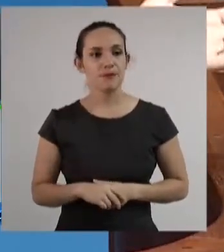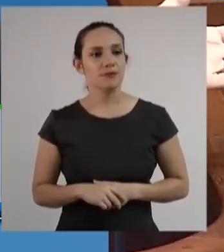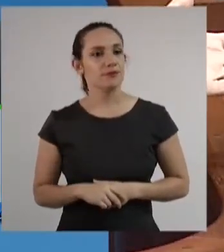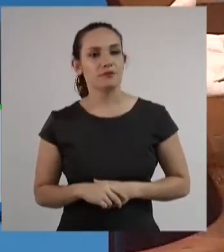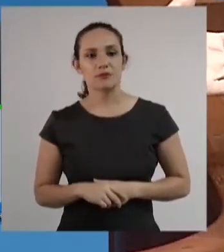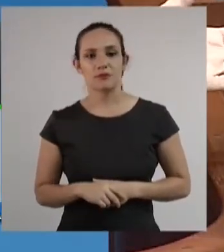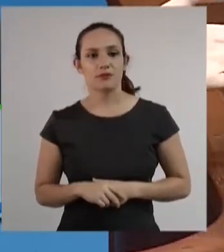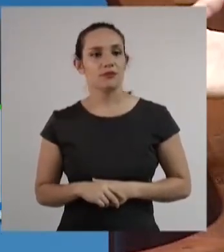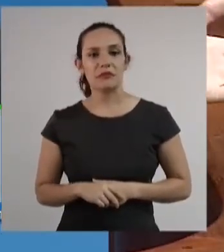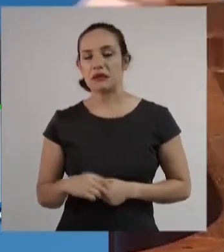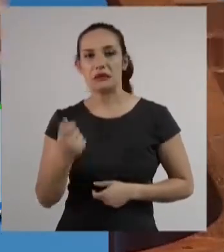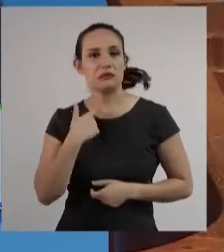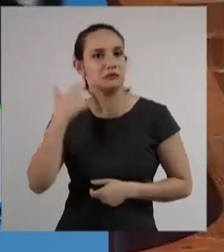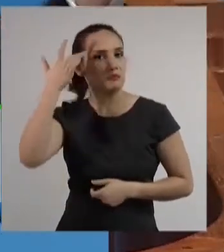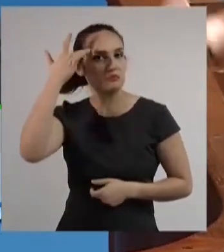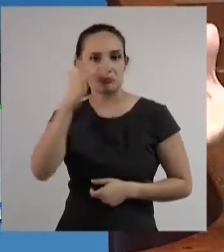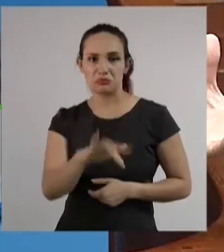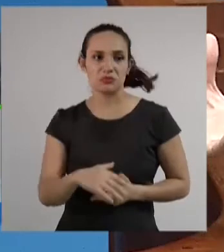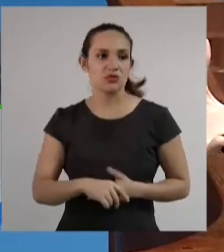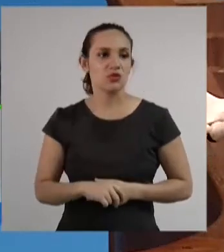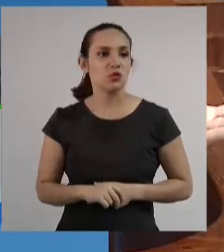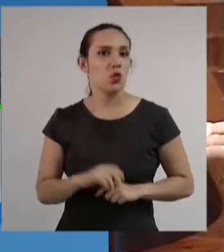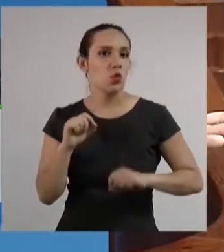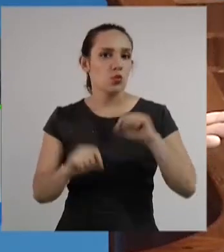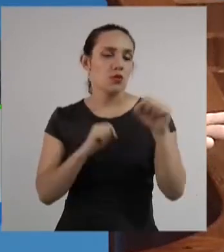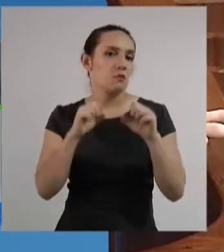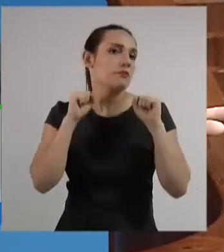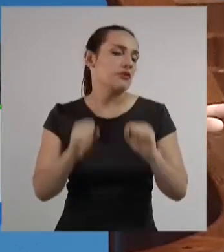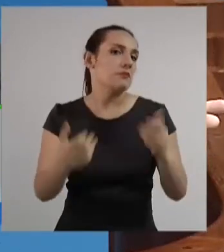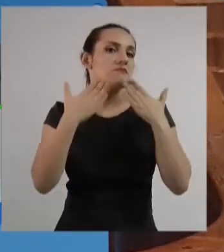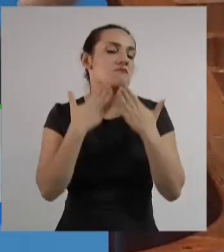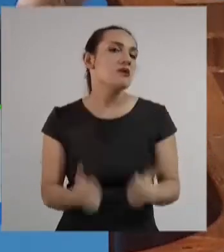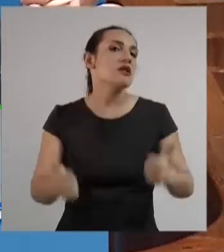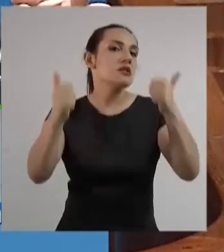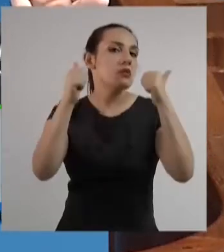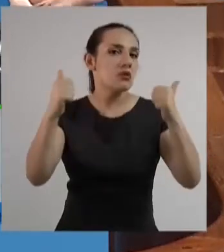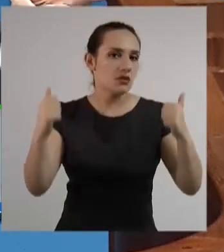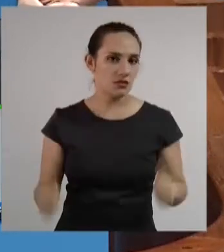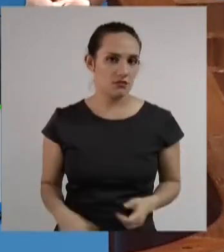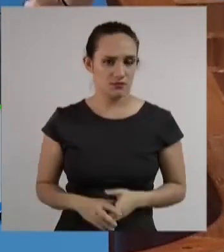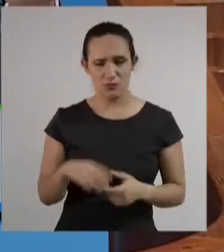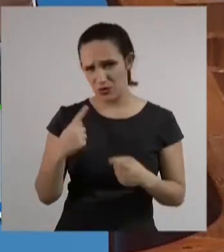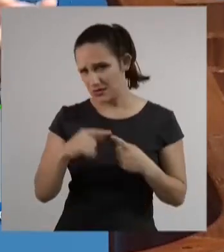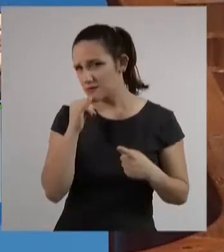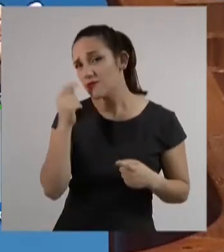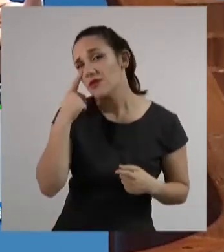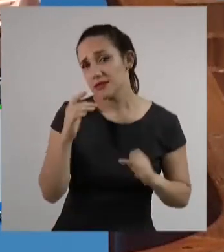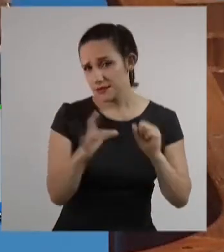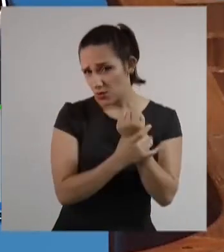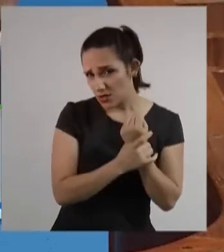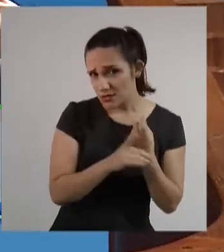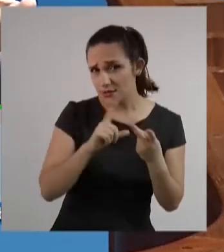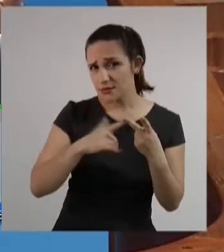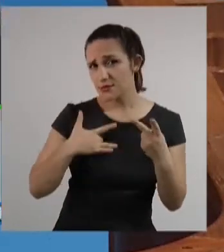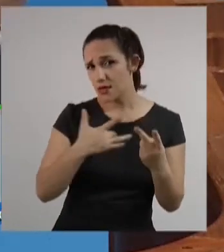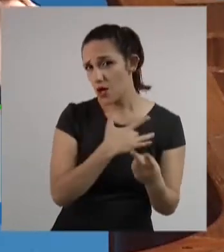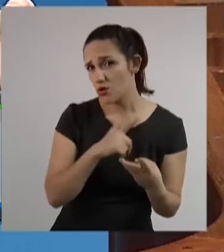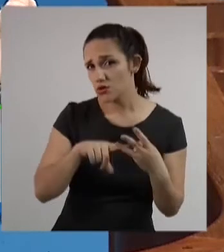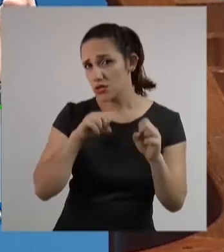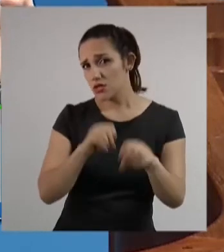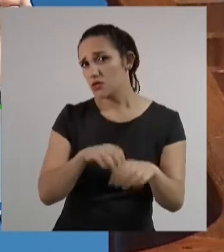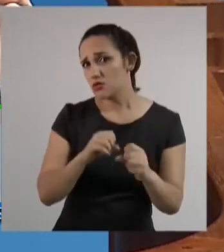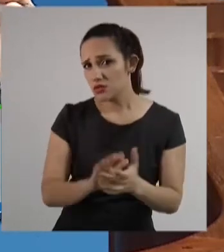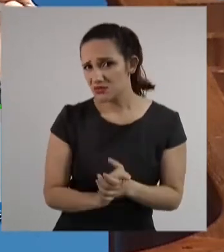Até agora eu não sei o que poderia melhorar. Segurança, saúde, educação,